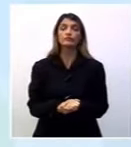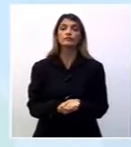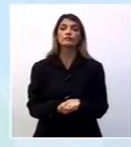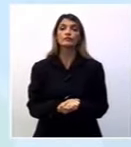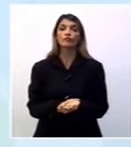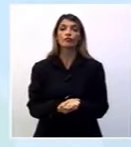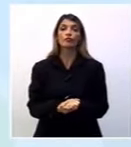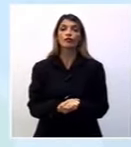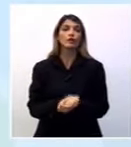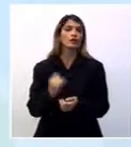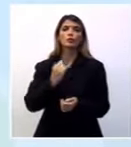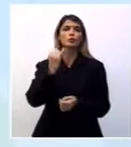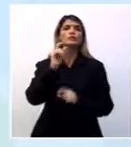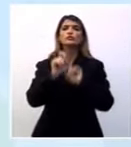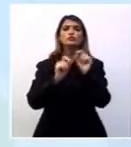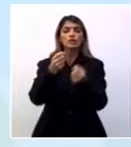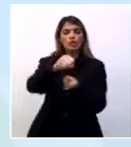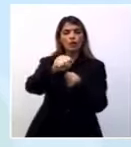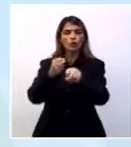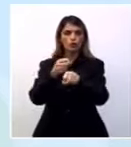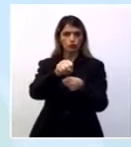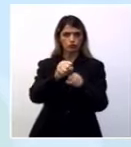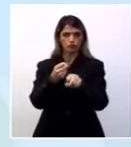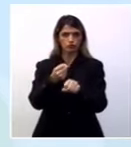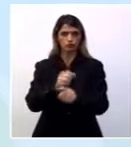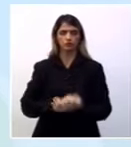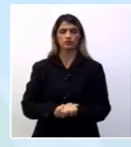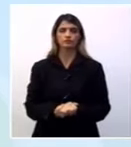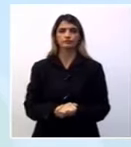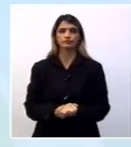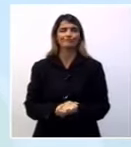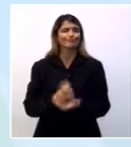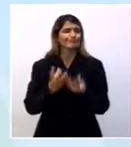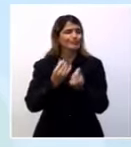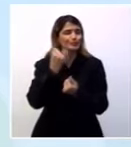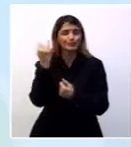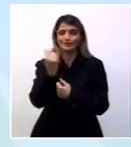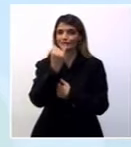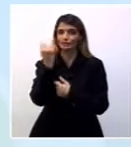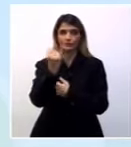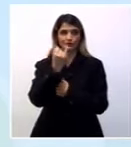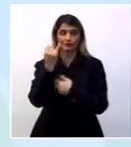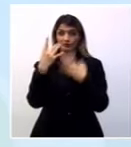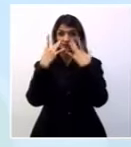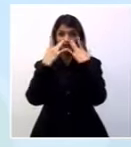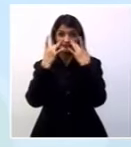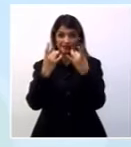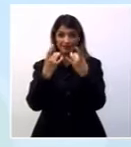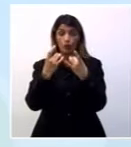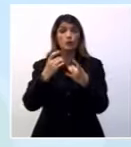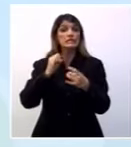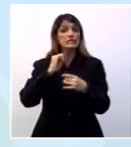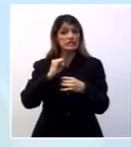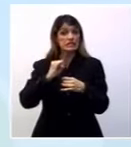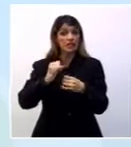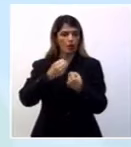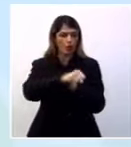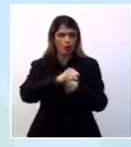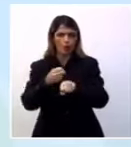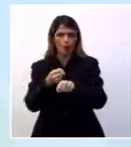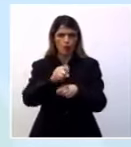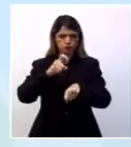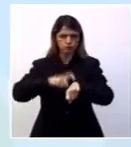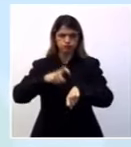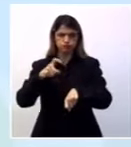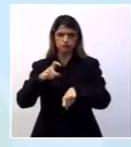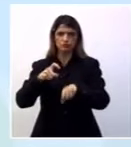Fatores importantes de uma luta. Então, vamos lá. Isso é muito importante. Na hora de se praticar uma luta, você tem que seguir